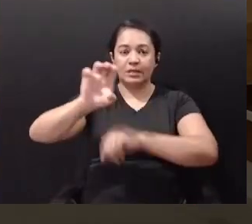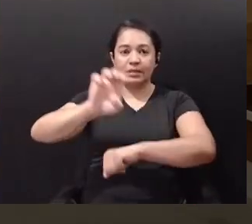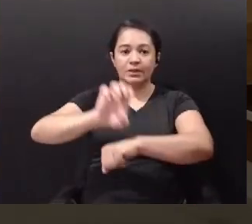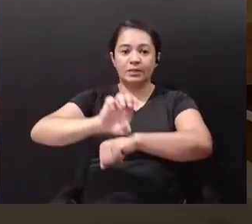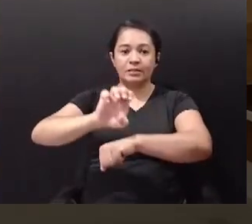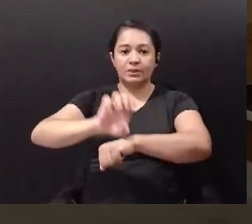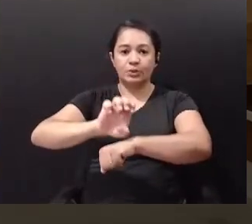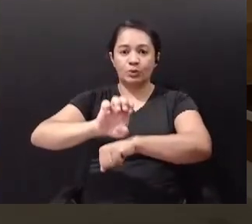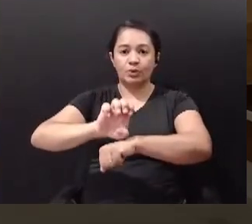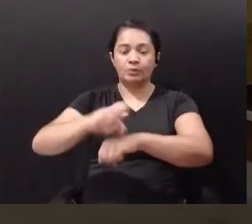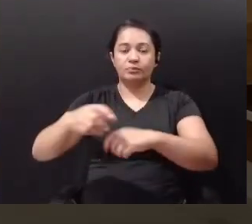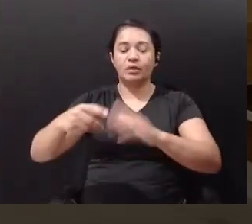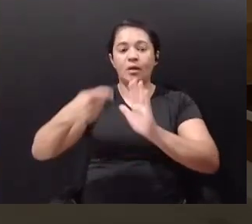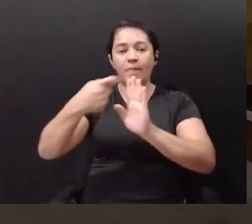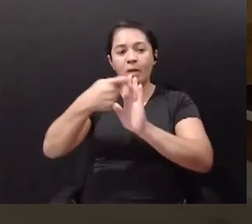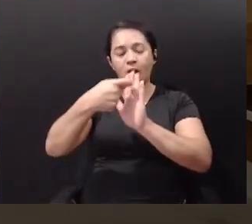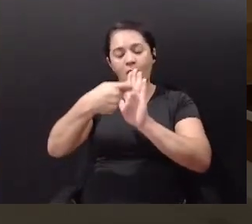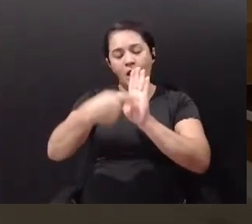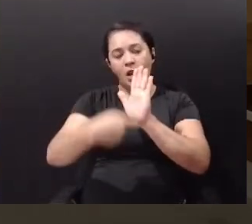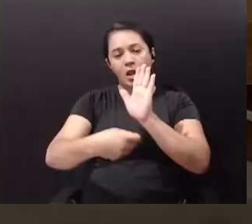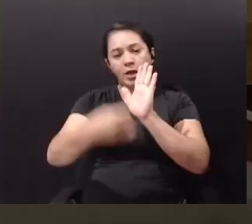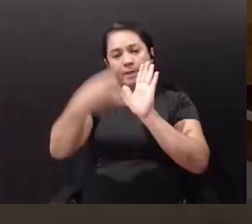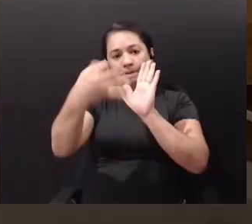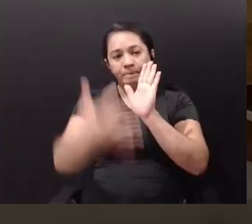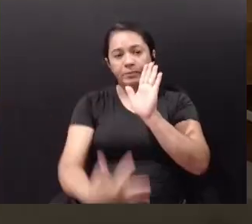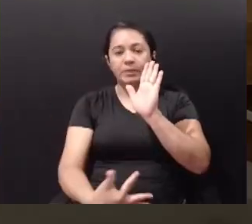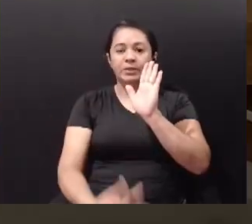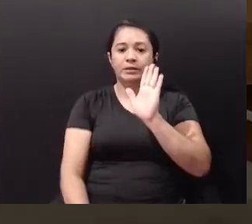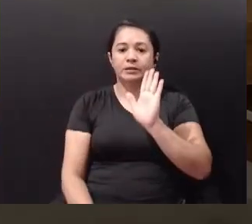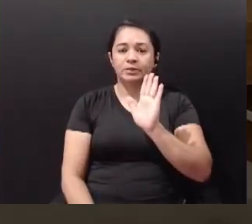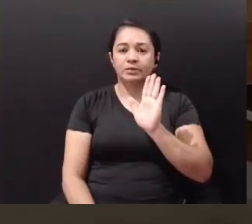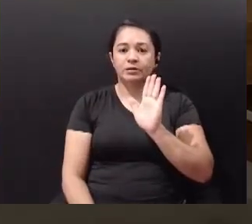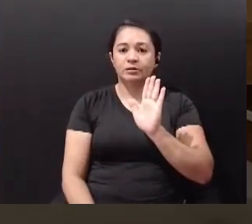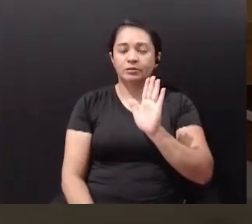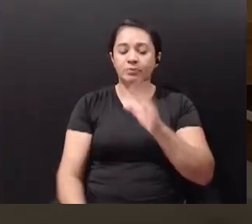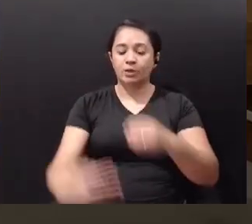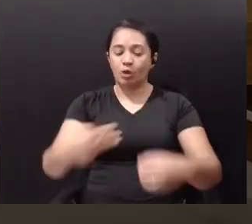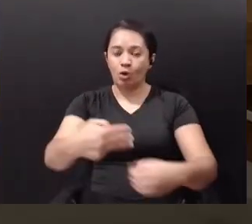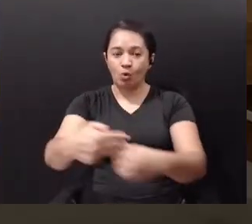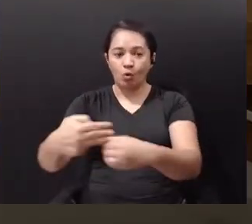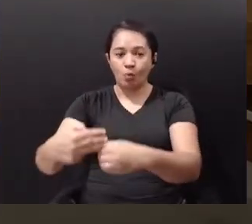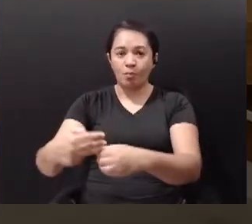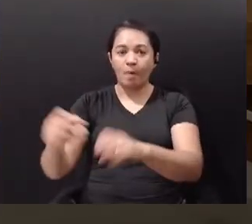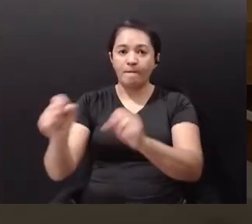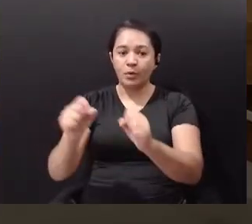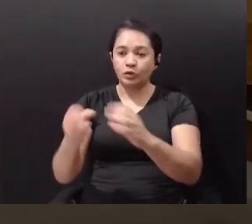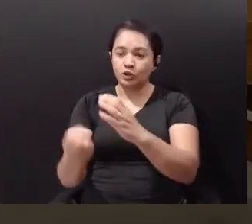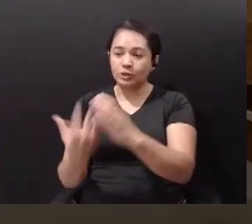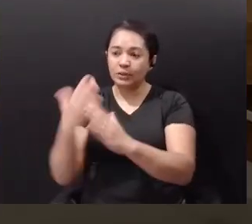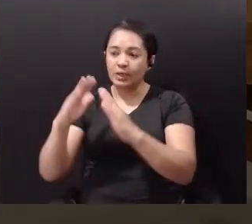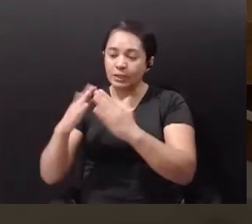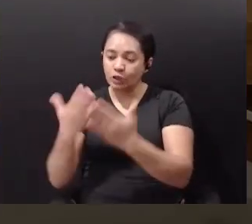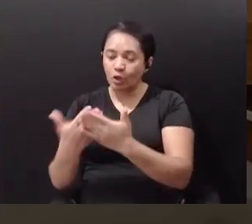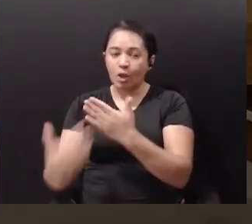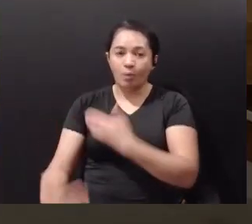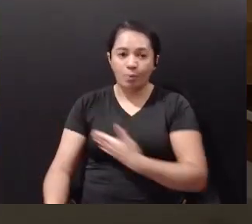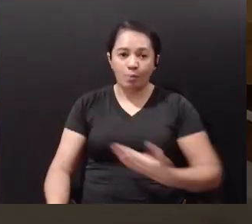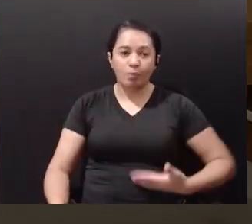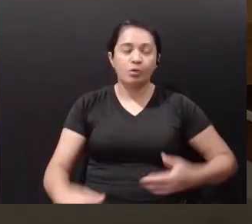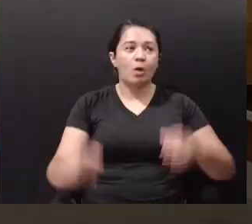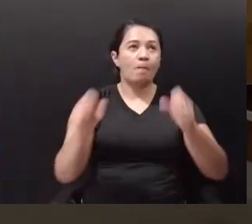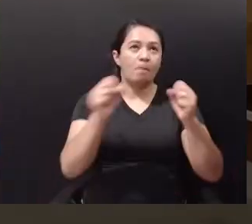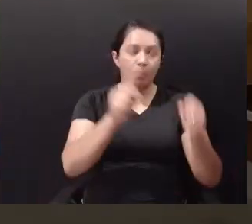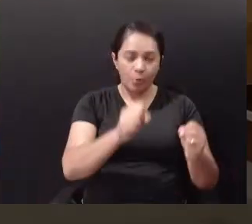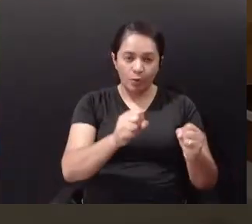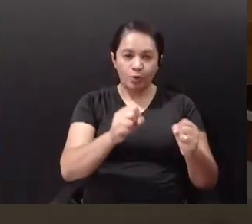prescreve, né? Ela estabelece que os municípios poderiam criar escolas públicas, eles poderiam auxiliar